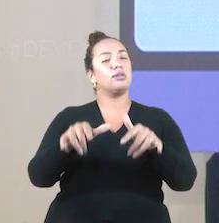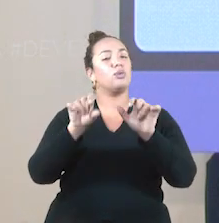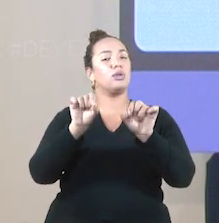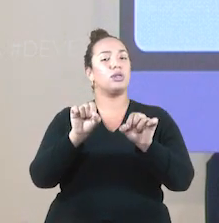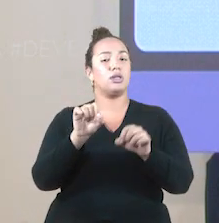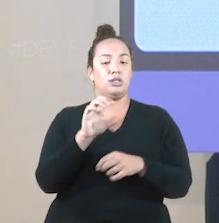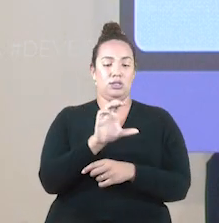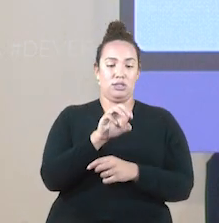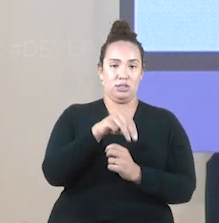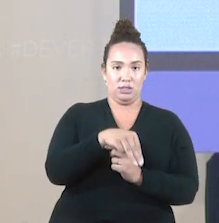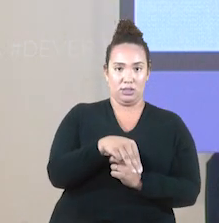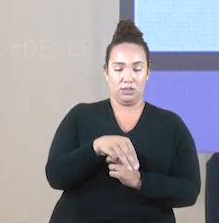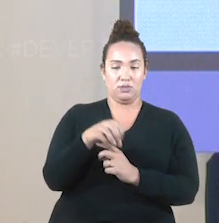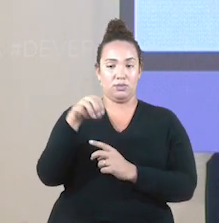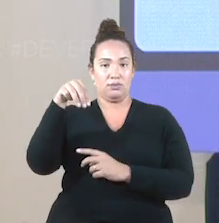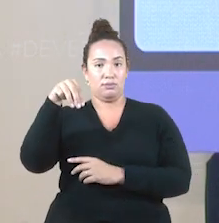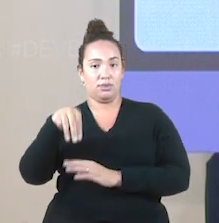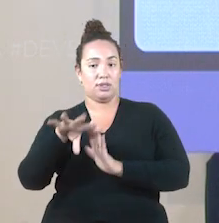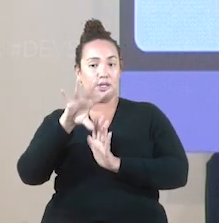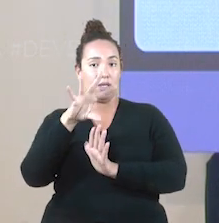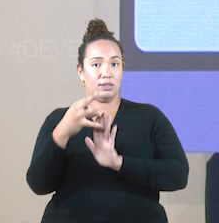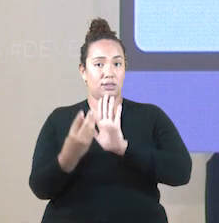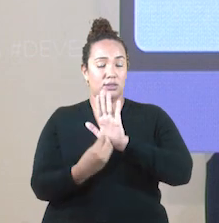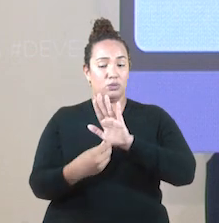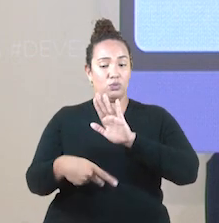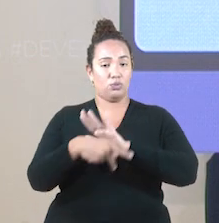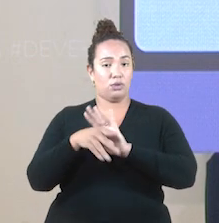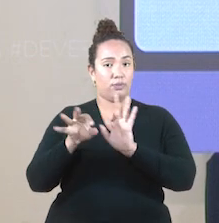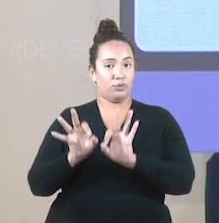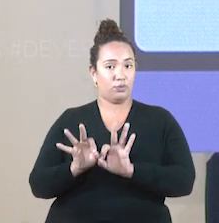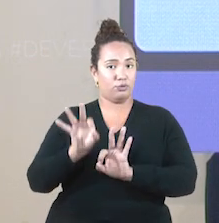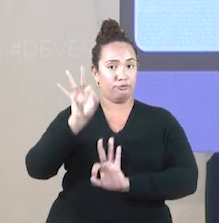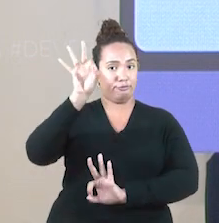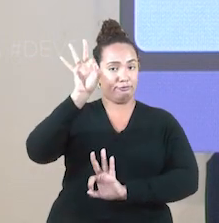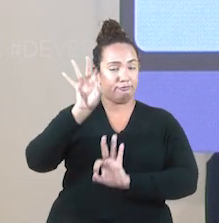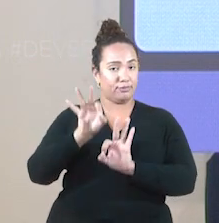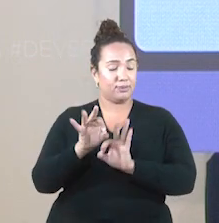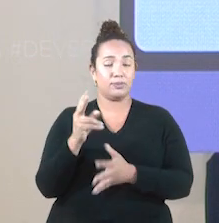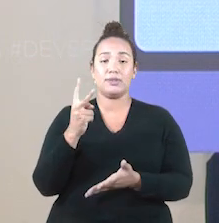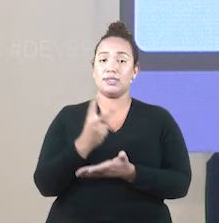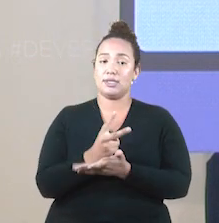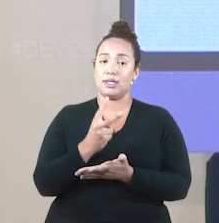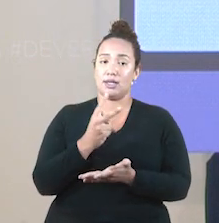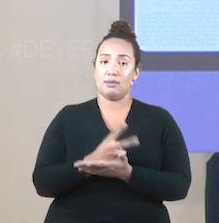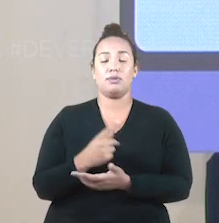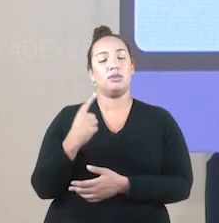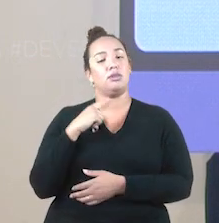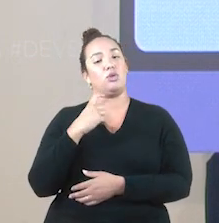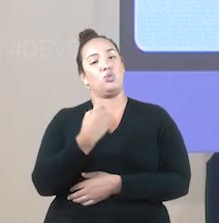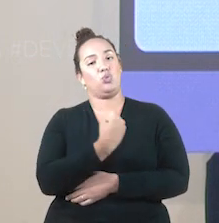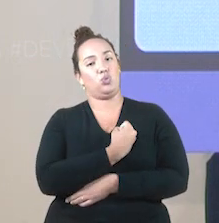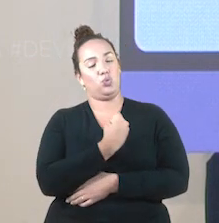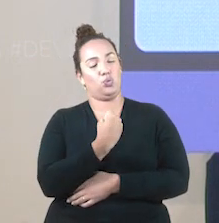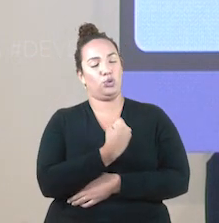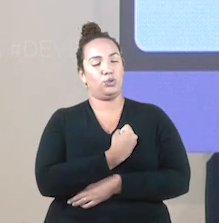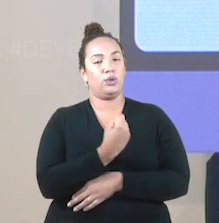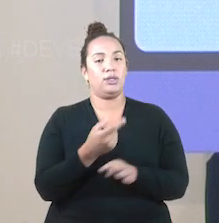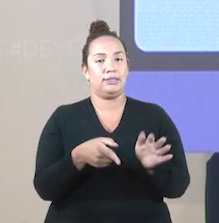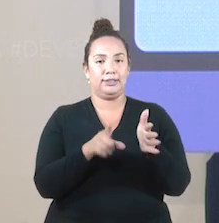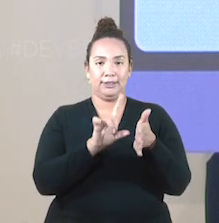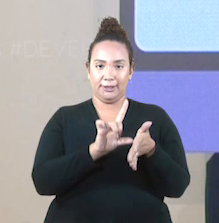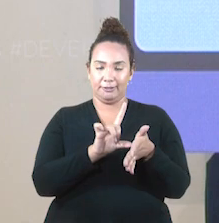e o metro são unidades de medida de comprimento, e eles sempre acompanham o número da medição que